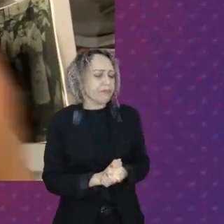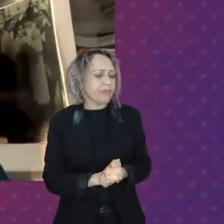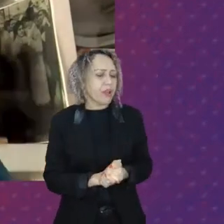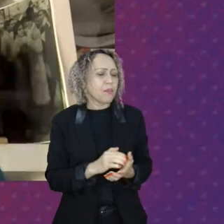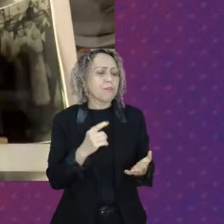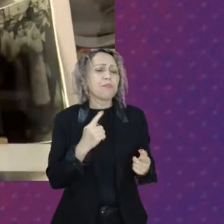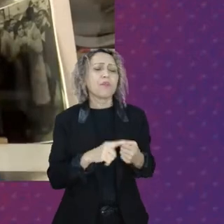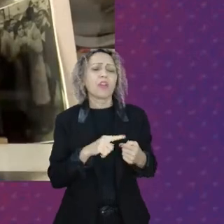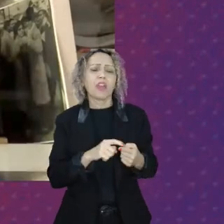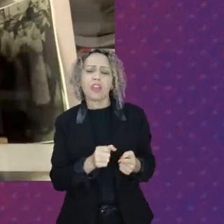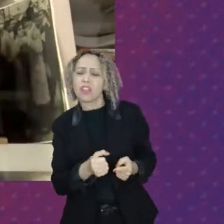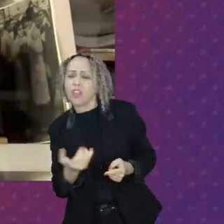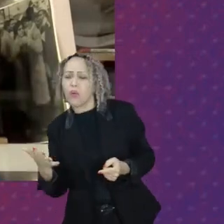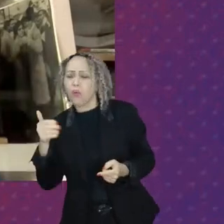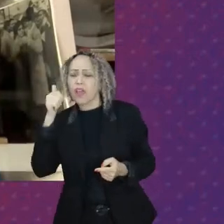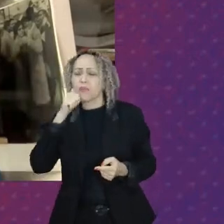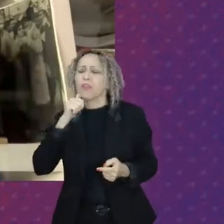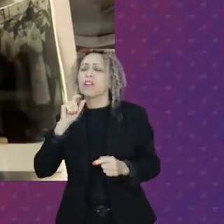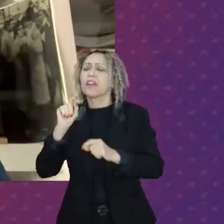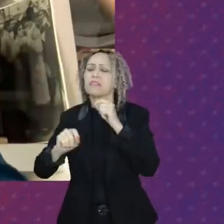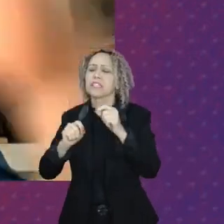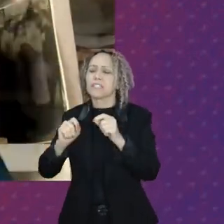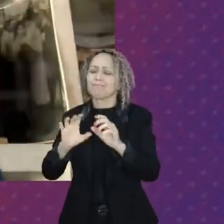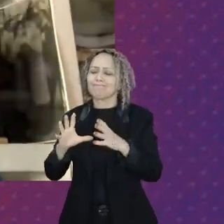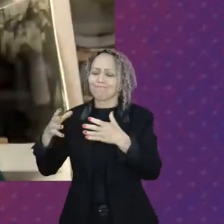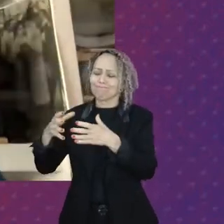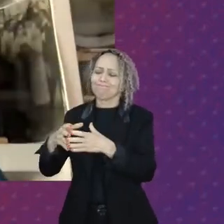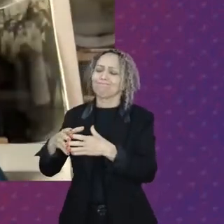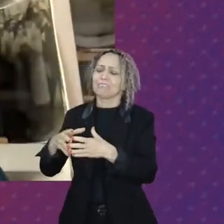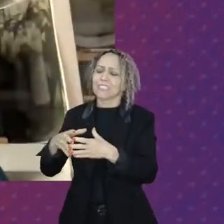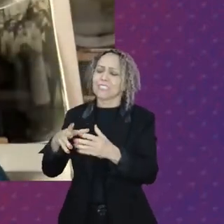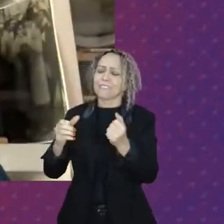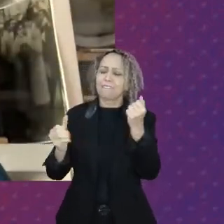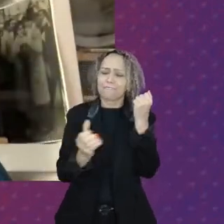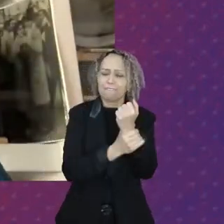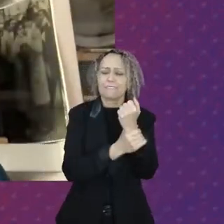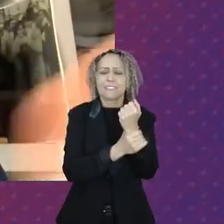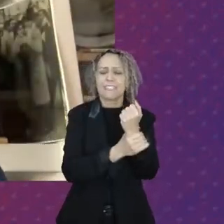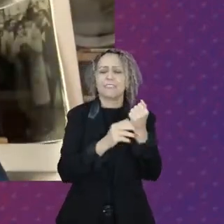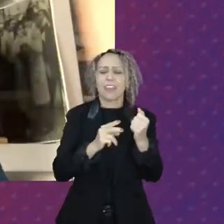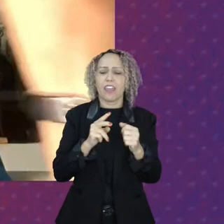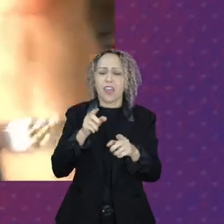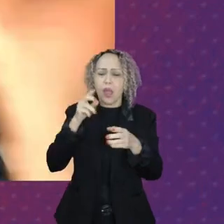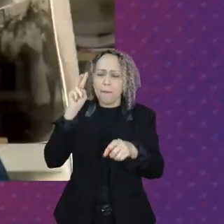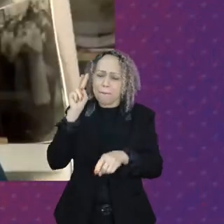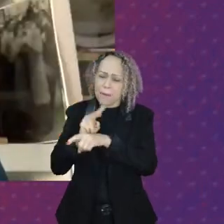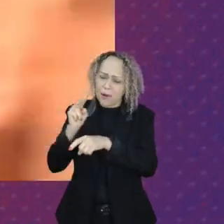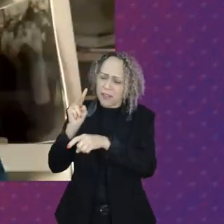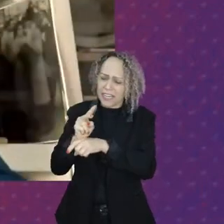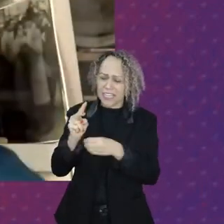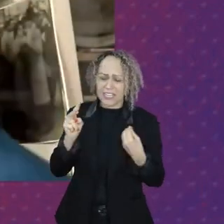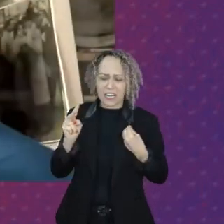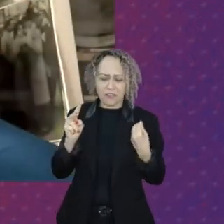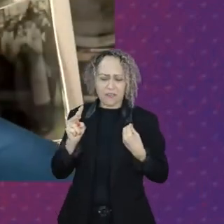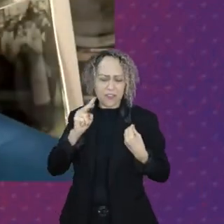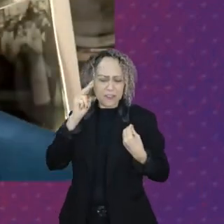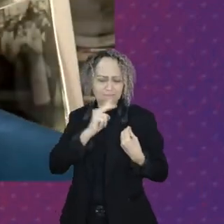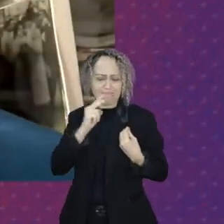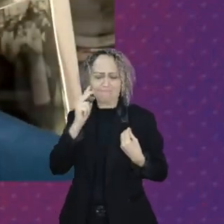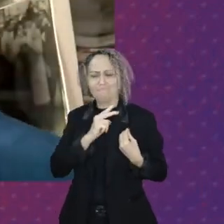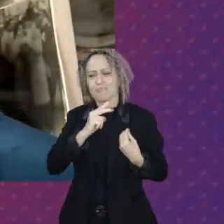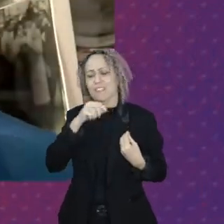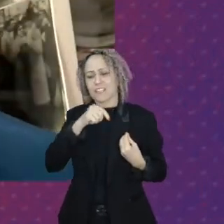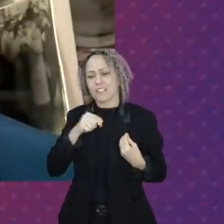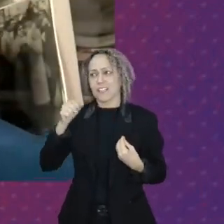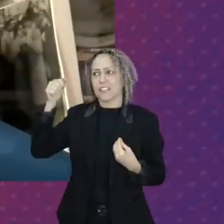as mulheres que sustentam a defesa da vida nesse país, que defendem seus filhos, que defendem